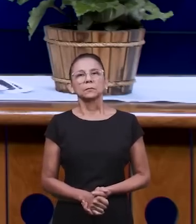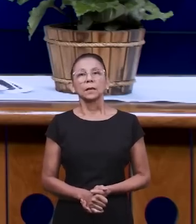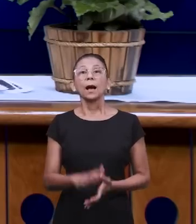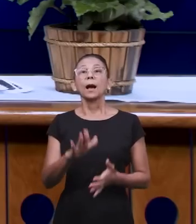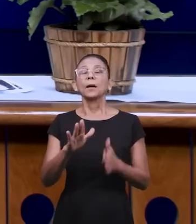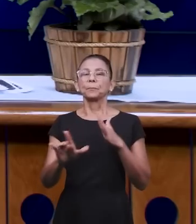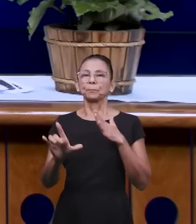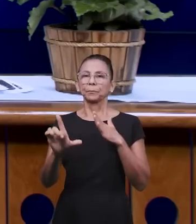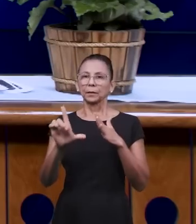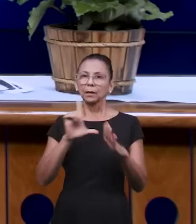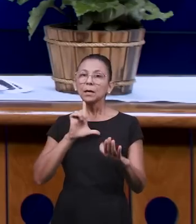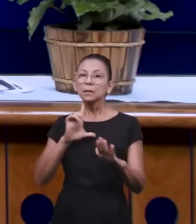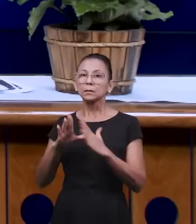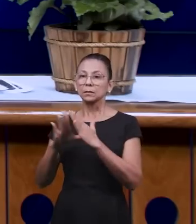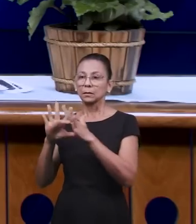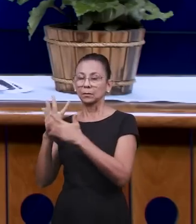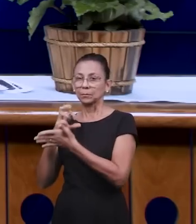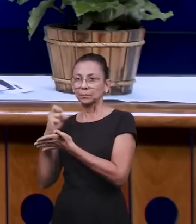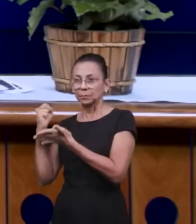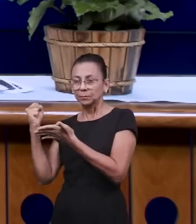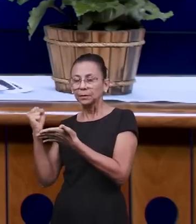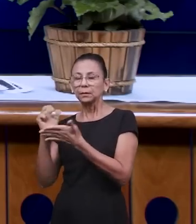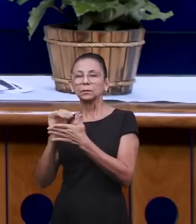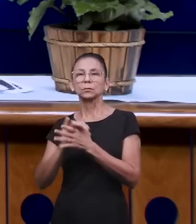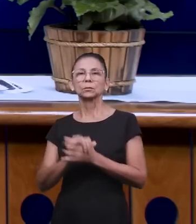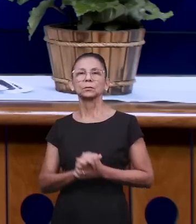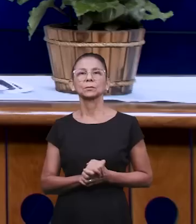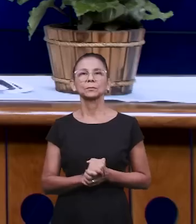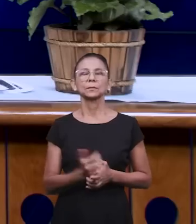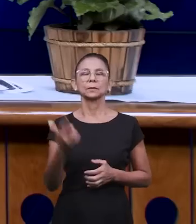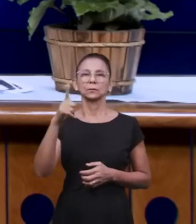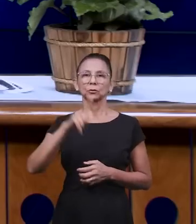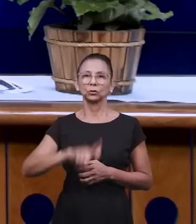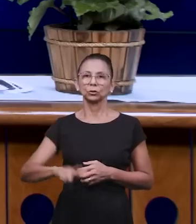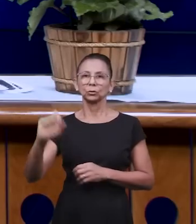do tempo profético que diz respeito aos sinais da volta de Jesus.